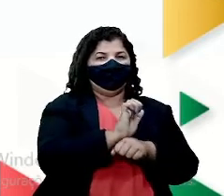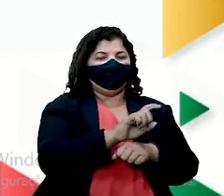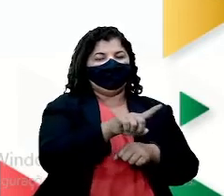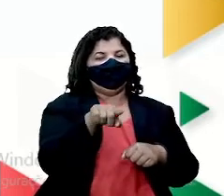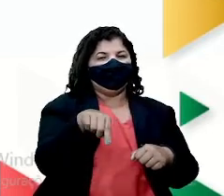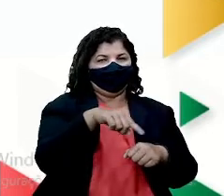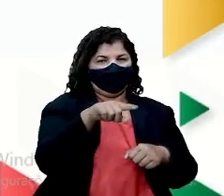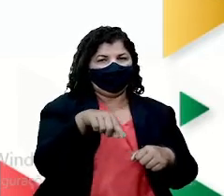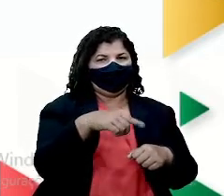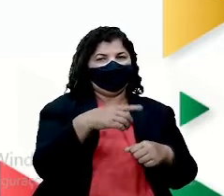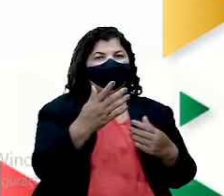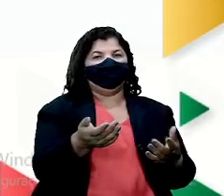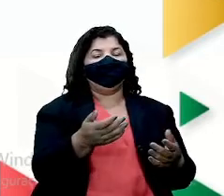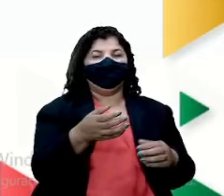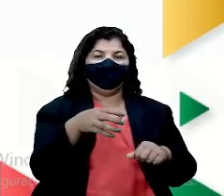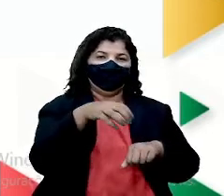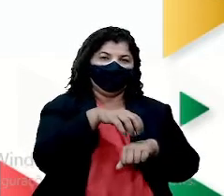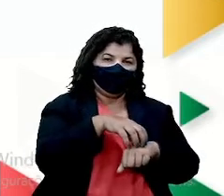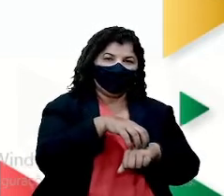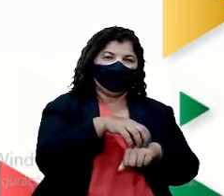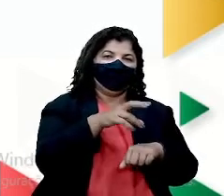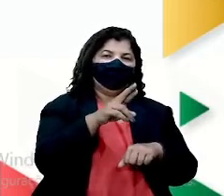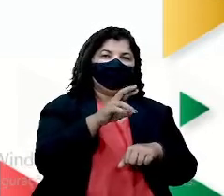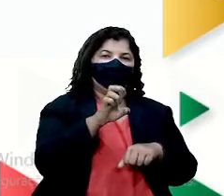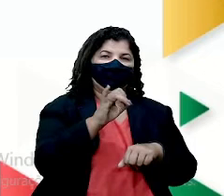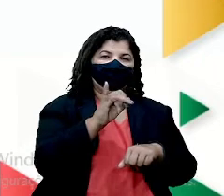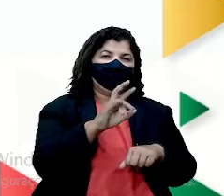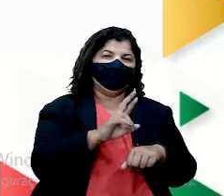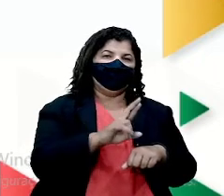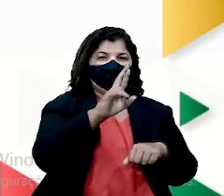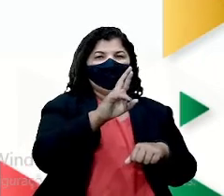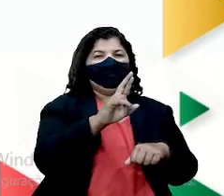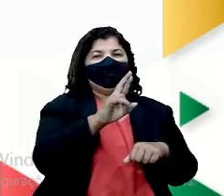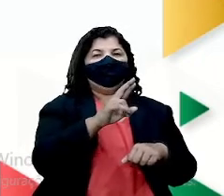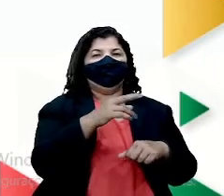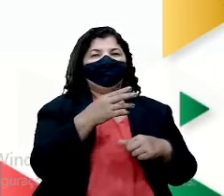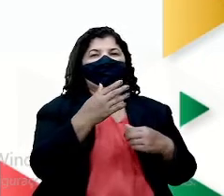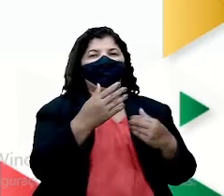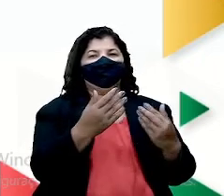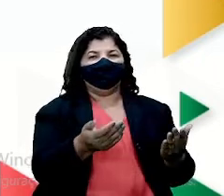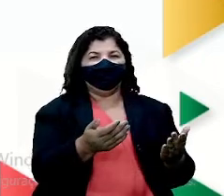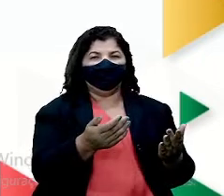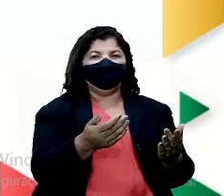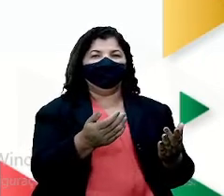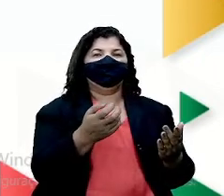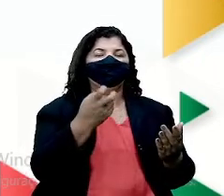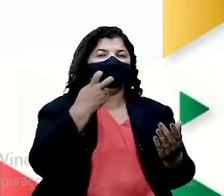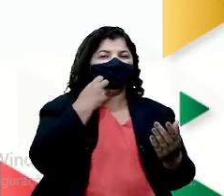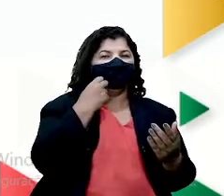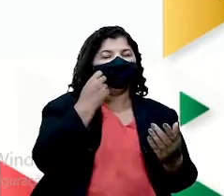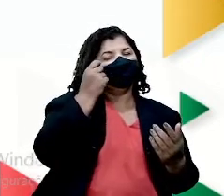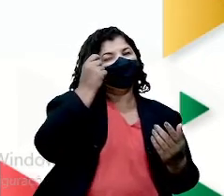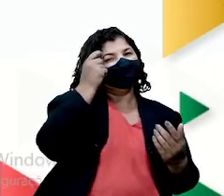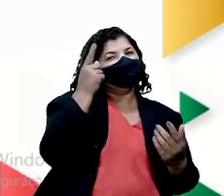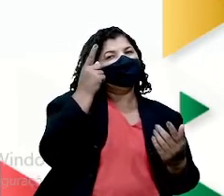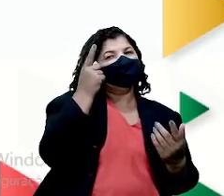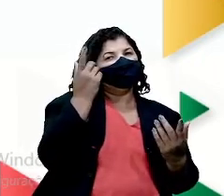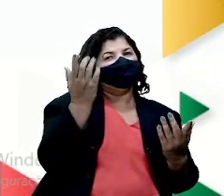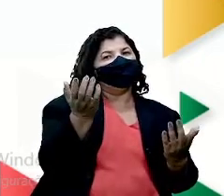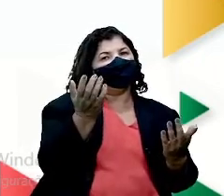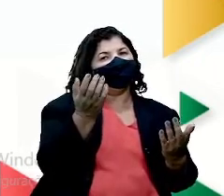as monarquias absolutistas europeias, né, adotaram um conjunto de ideias